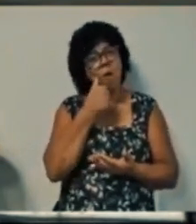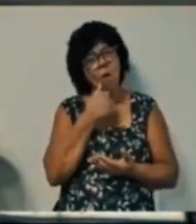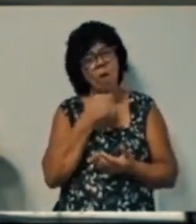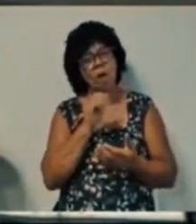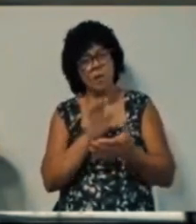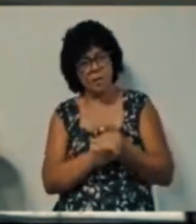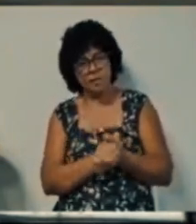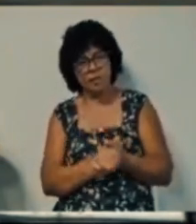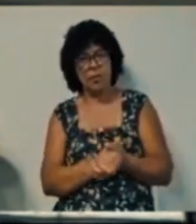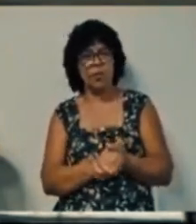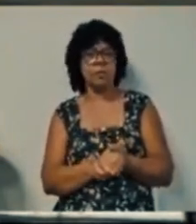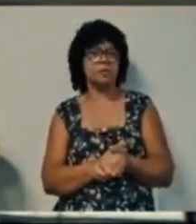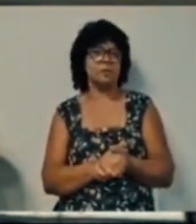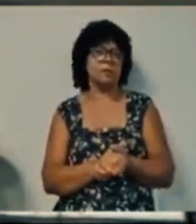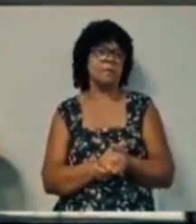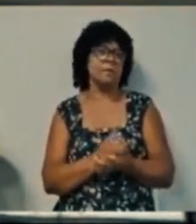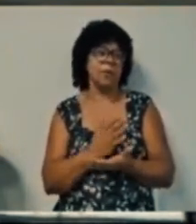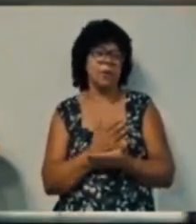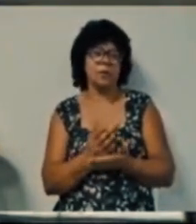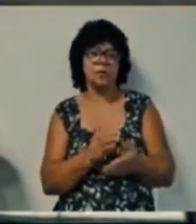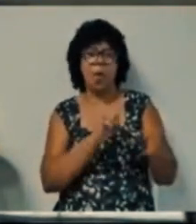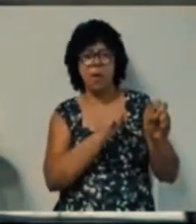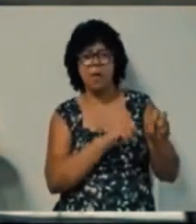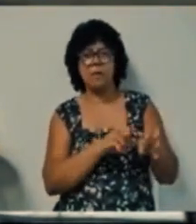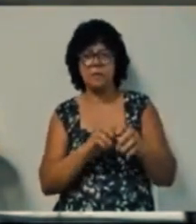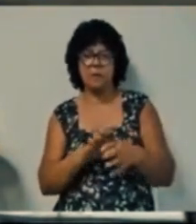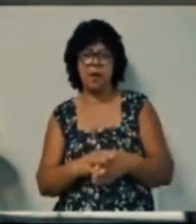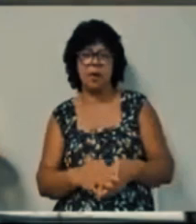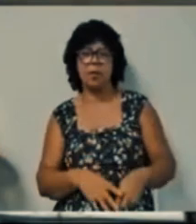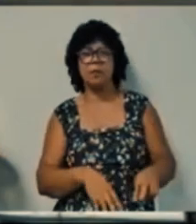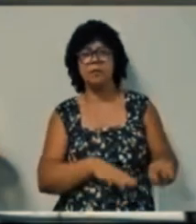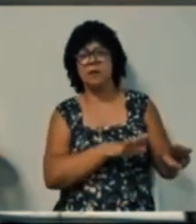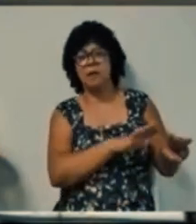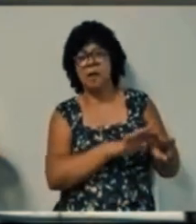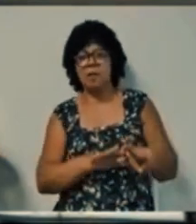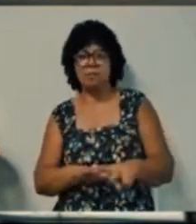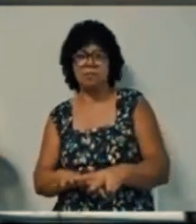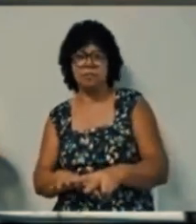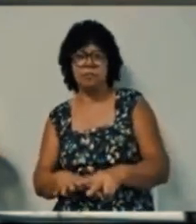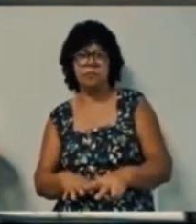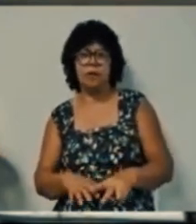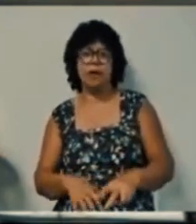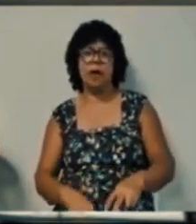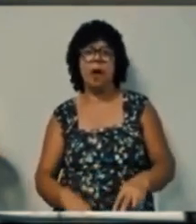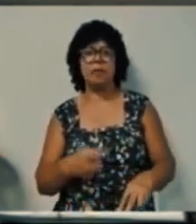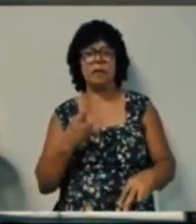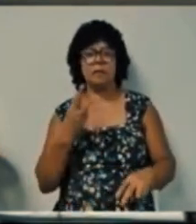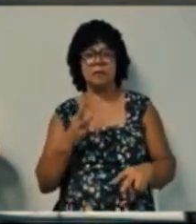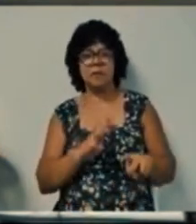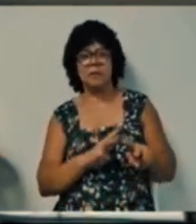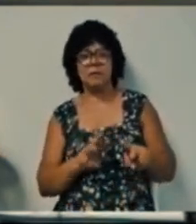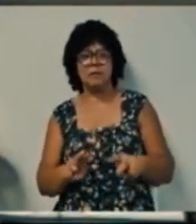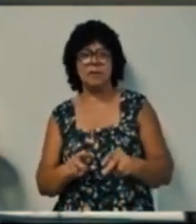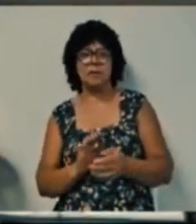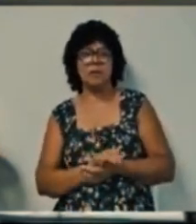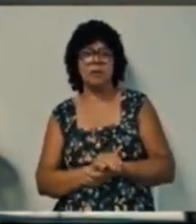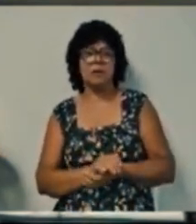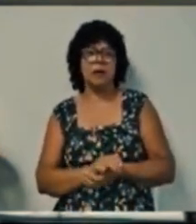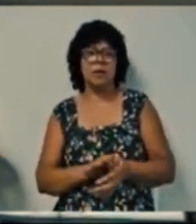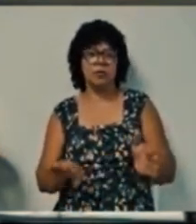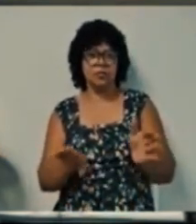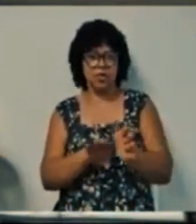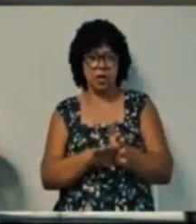bíblico. Quando nós chegamos na 3ª semana, eu olhei lá do portão, eu disse para minha